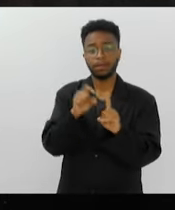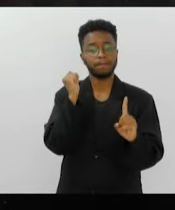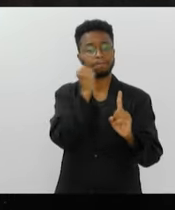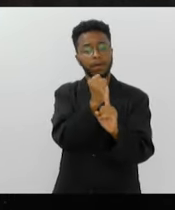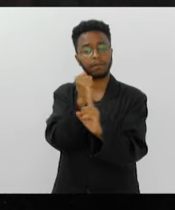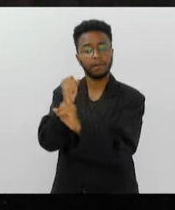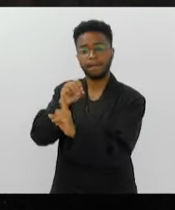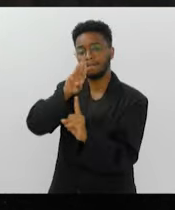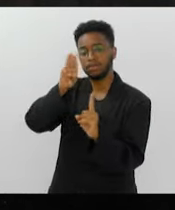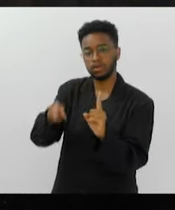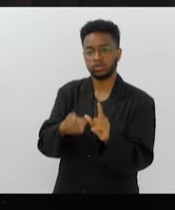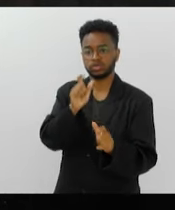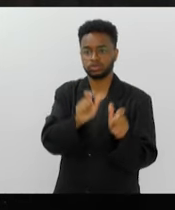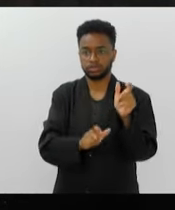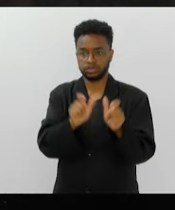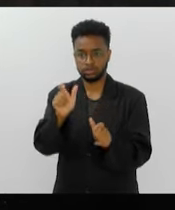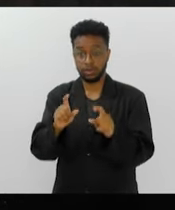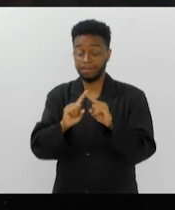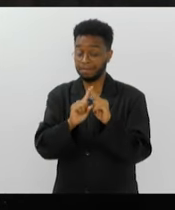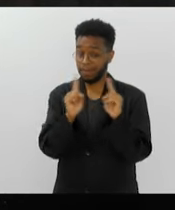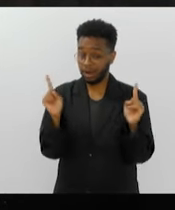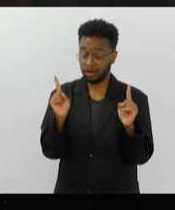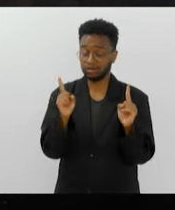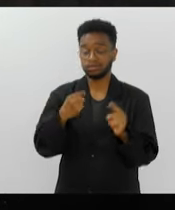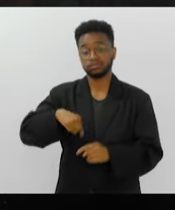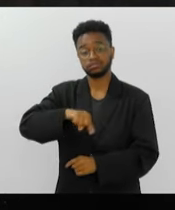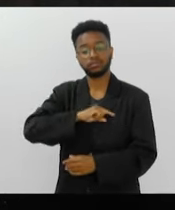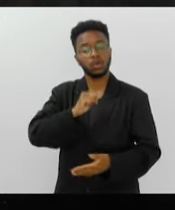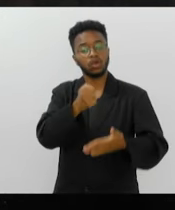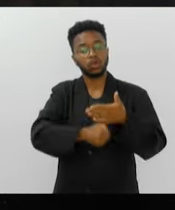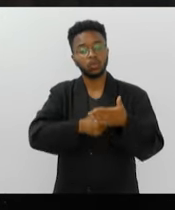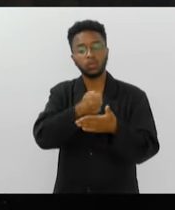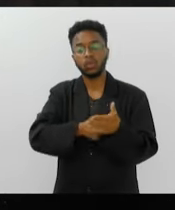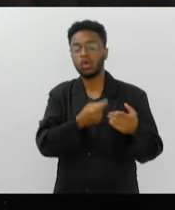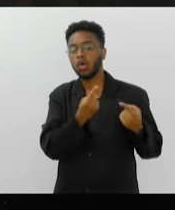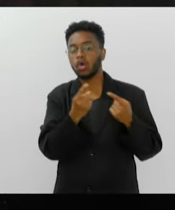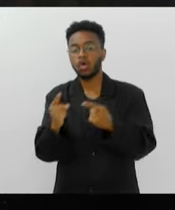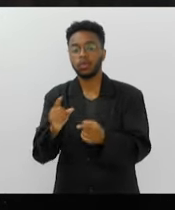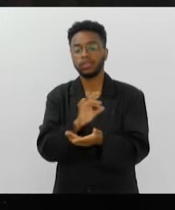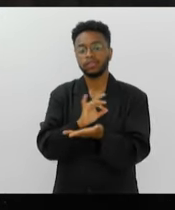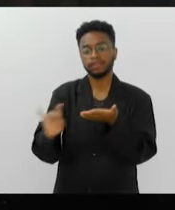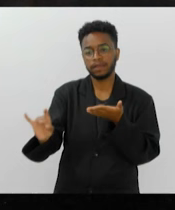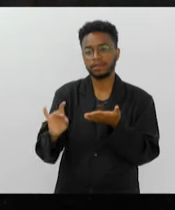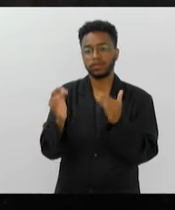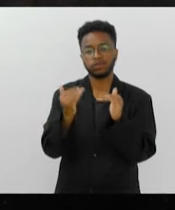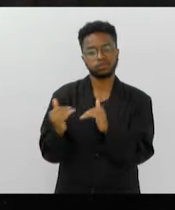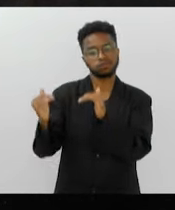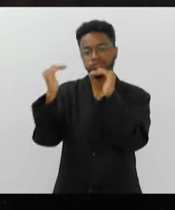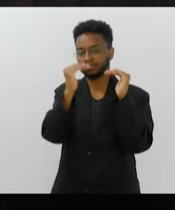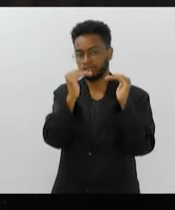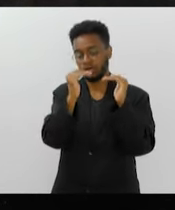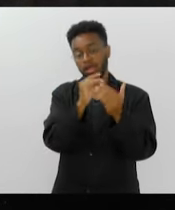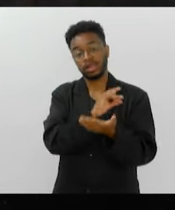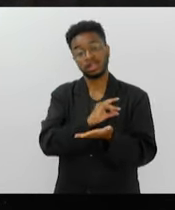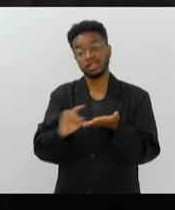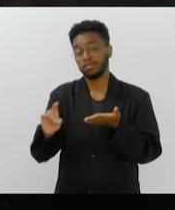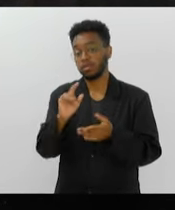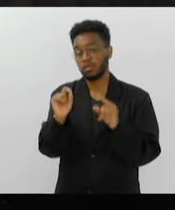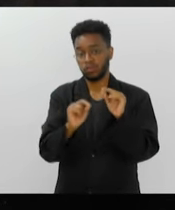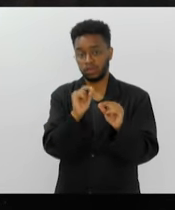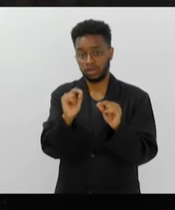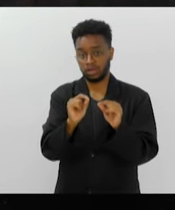milhões e milhões de pessoas porém nós estamos lutando contra um inimigo muito grande um inimigo que é